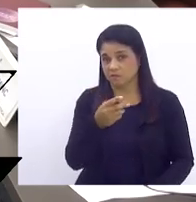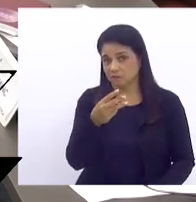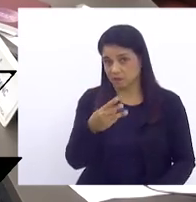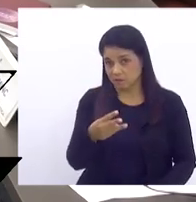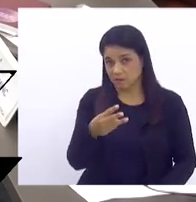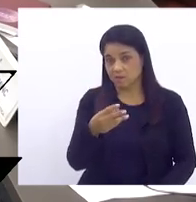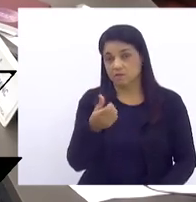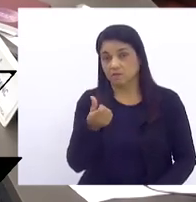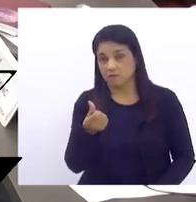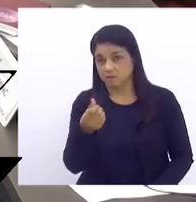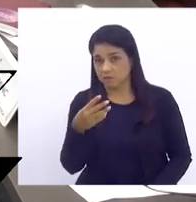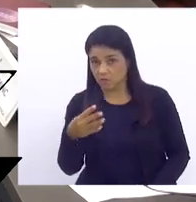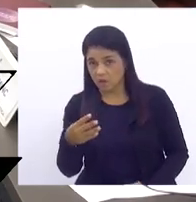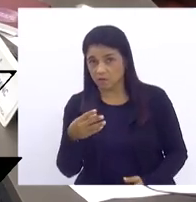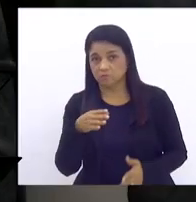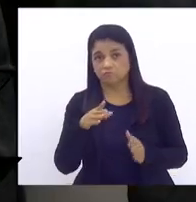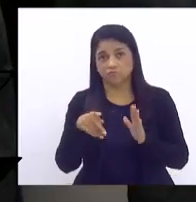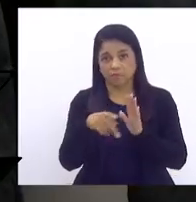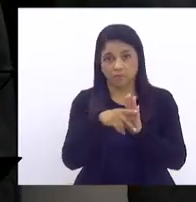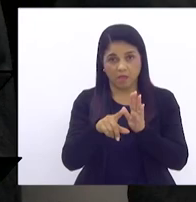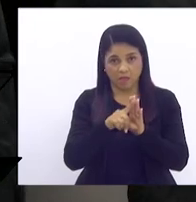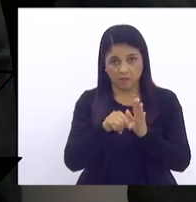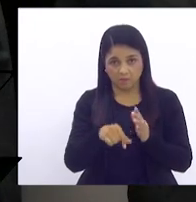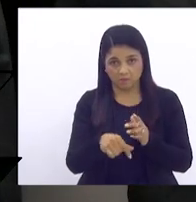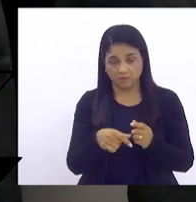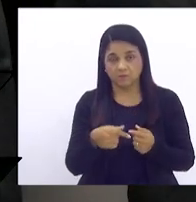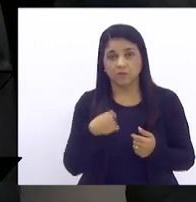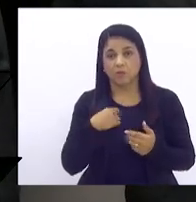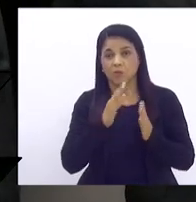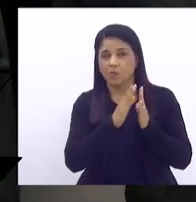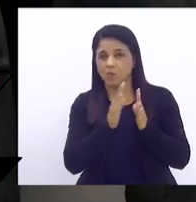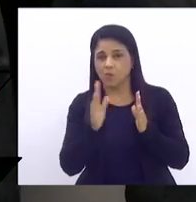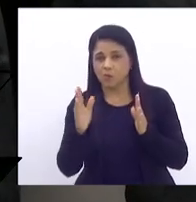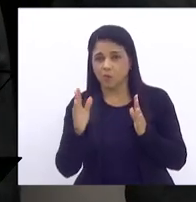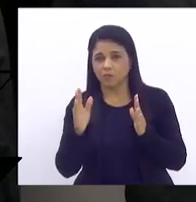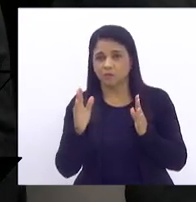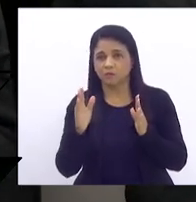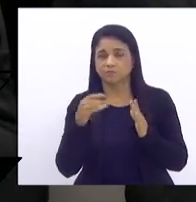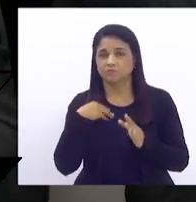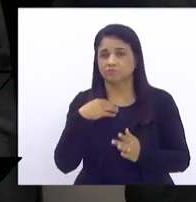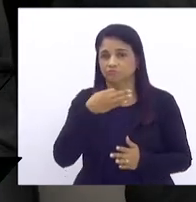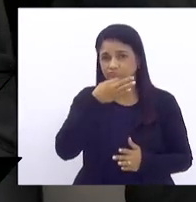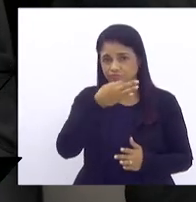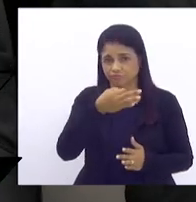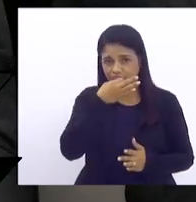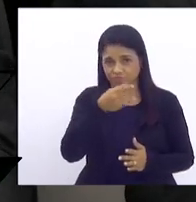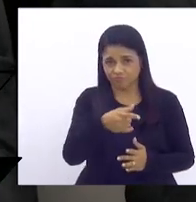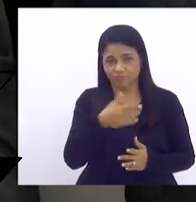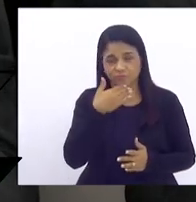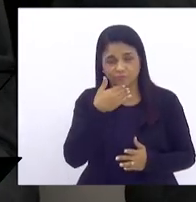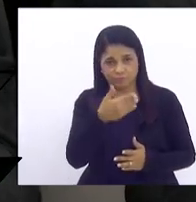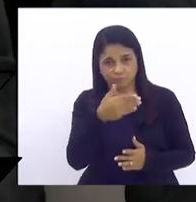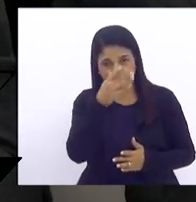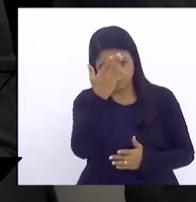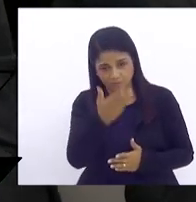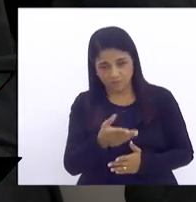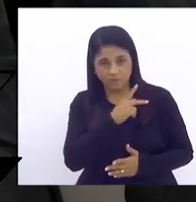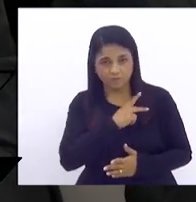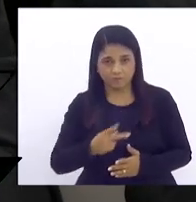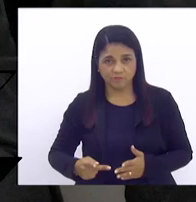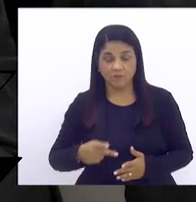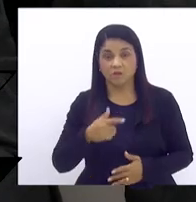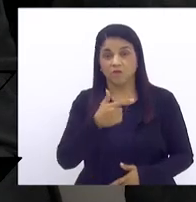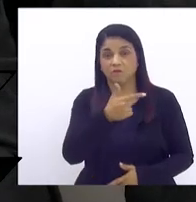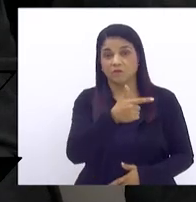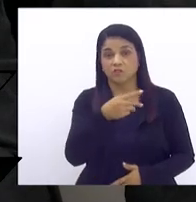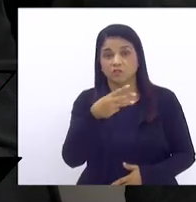ainda. É porque eu gostaria de 63. Fazer uma questão de ordem, a suscitar uma questão de ordem a Vossa Excelência, sobre o item